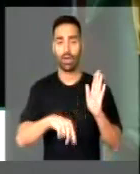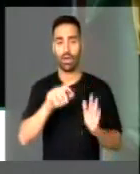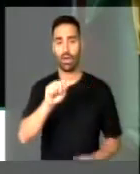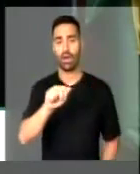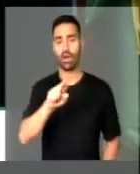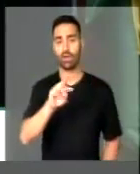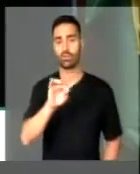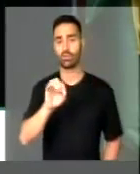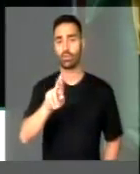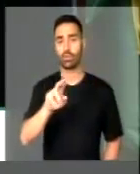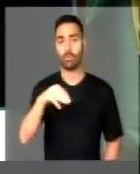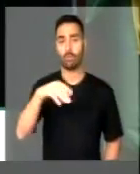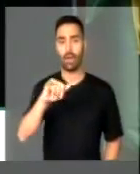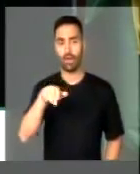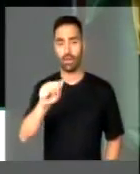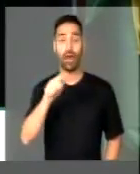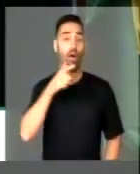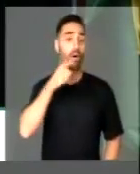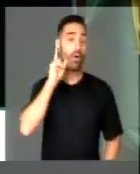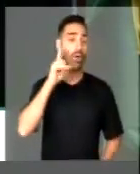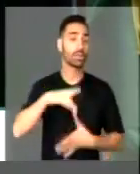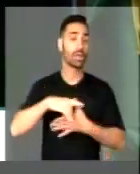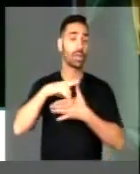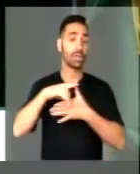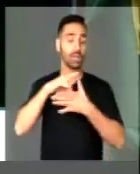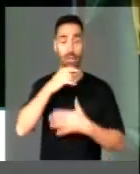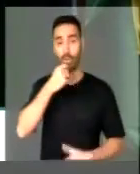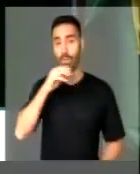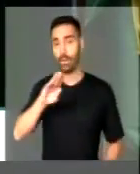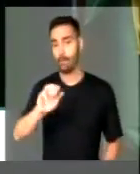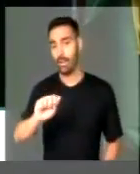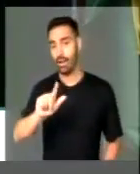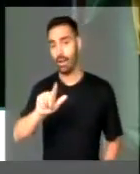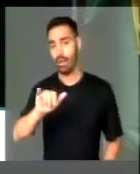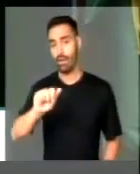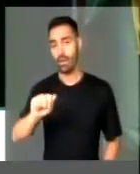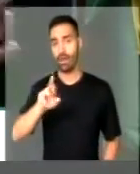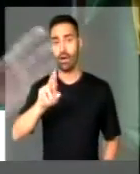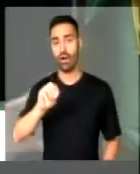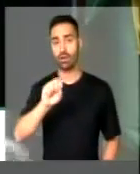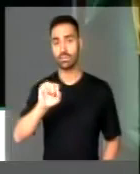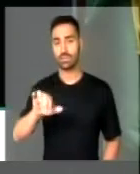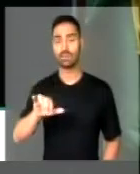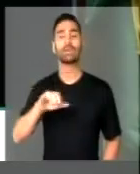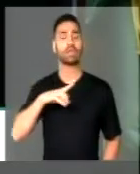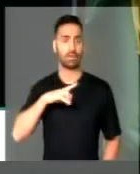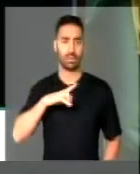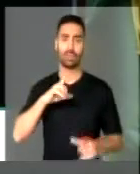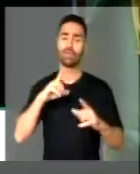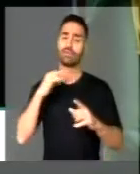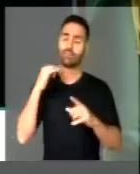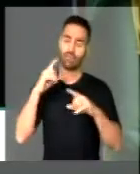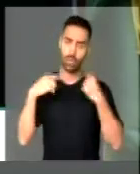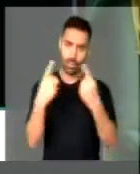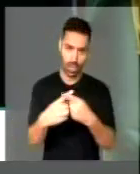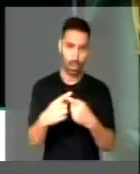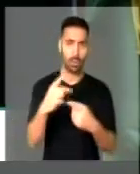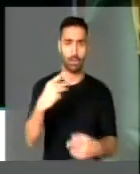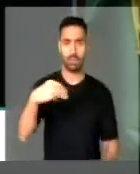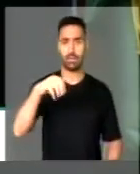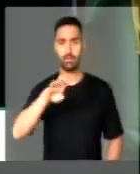nós tivemos, liderado pelo nosso líder Baleia Rossi, uma importante reunião com a bancada do PMDB,